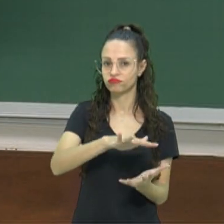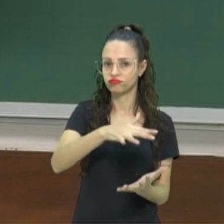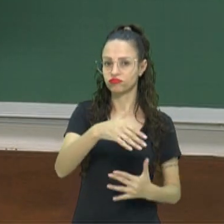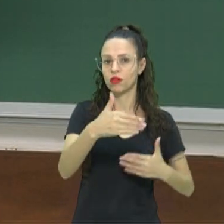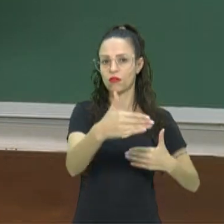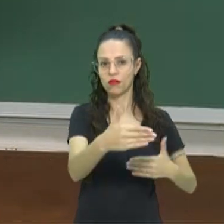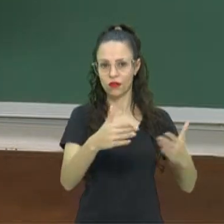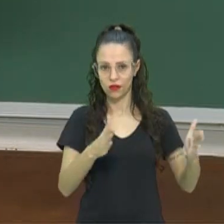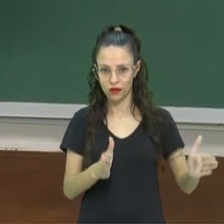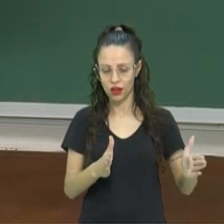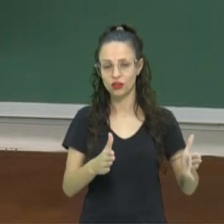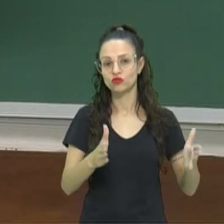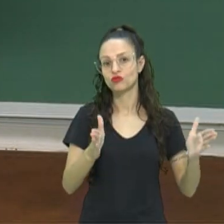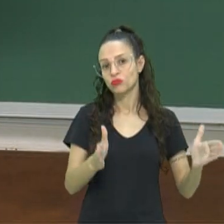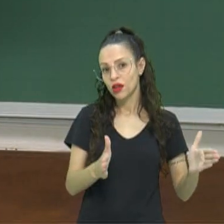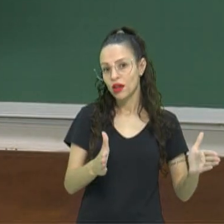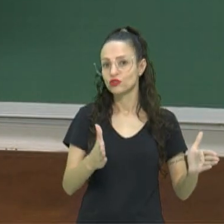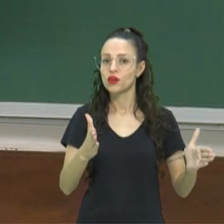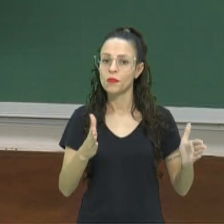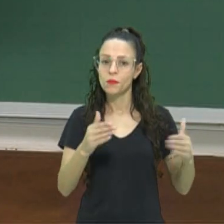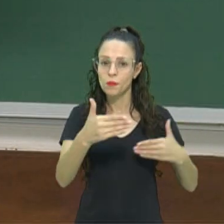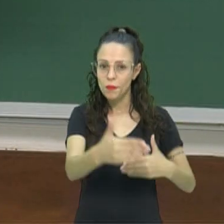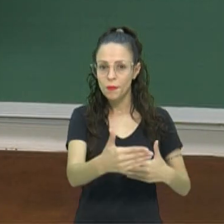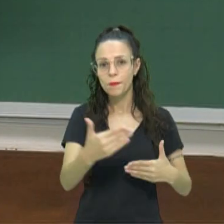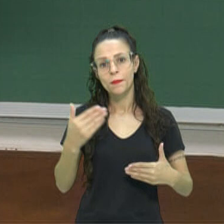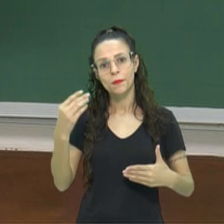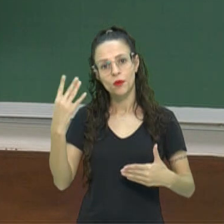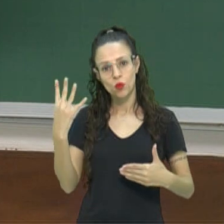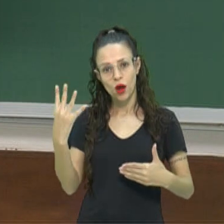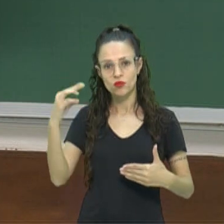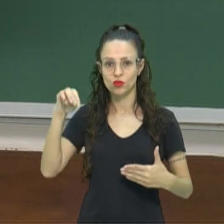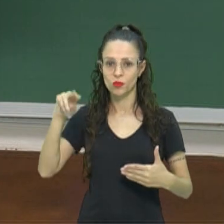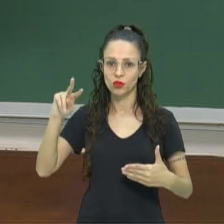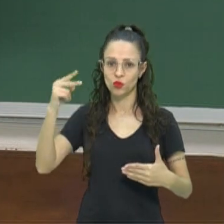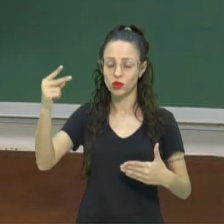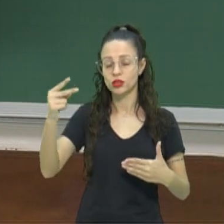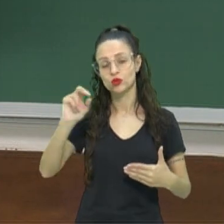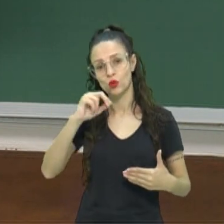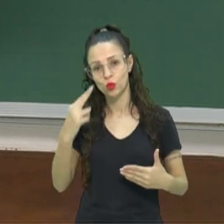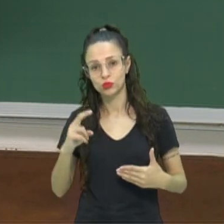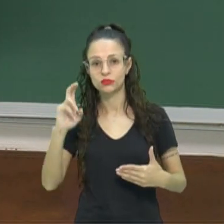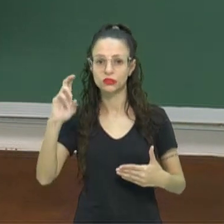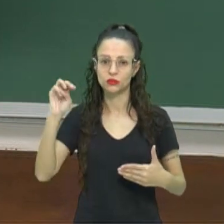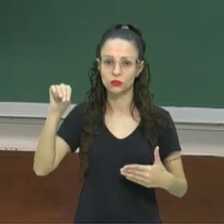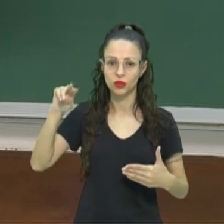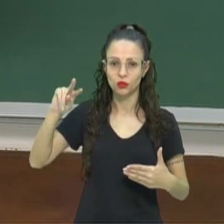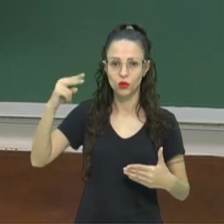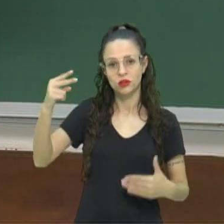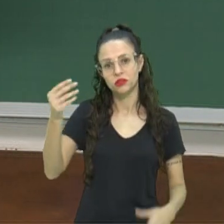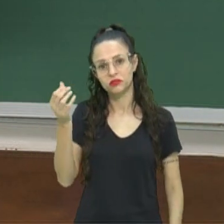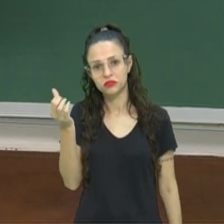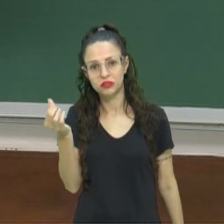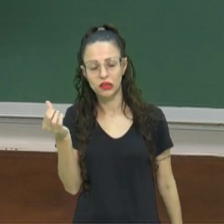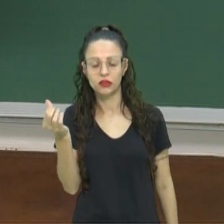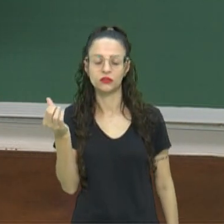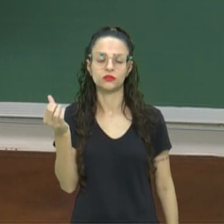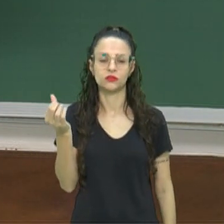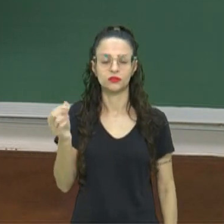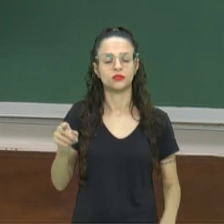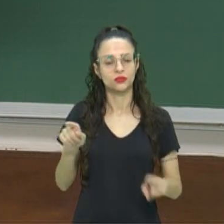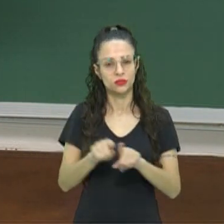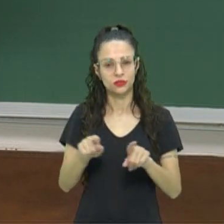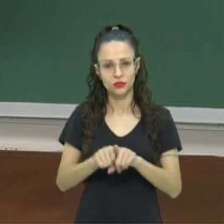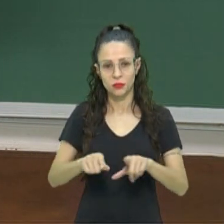do tamanho, a caixa é de 4 metros quadrados, dependendo do tamanho de 5, de 6. Tem